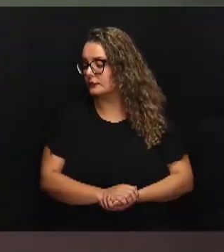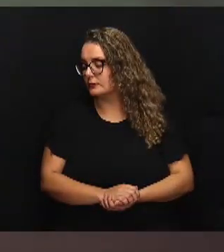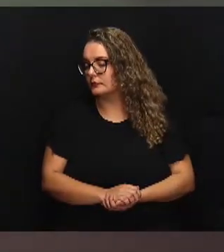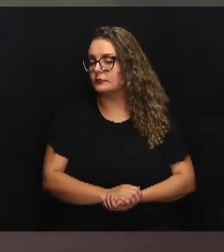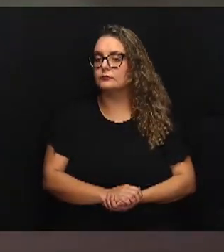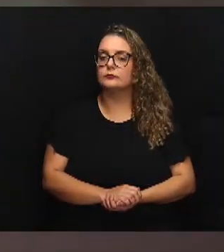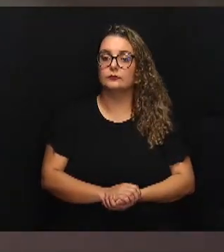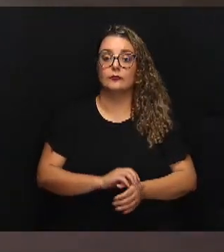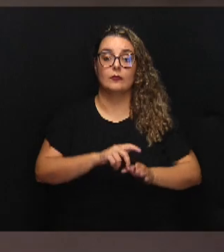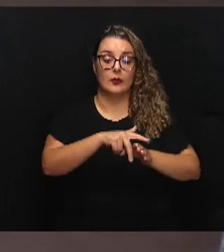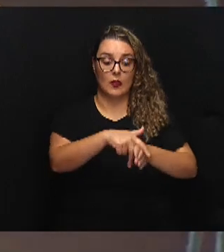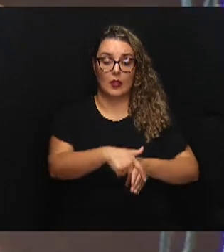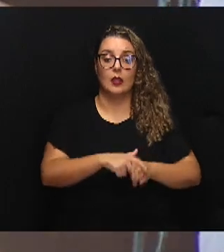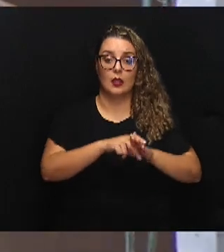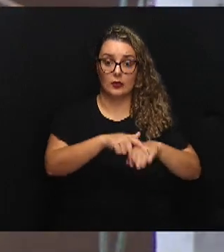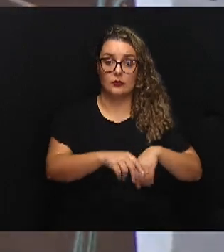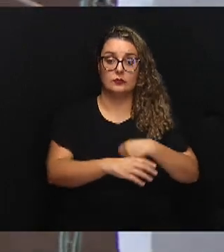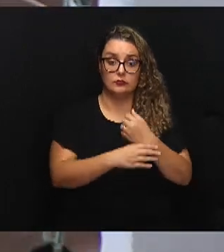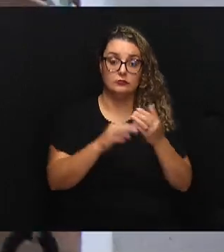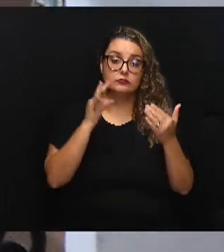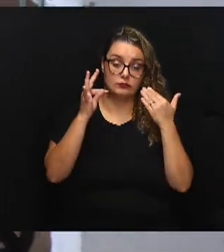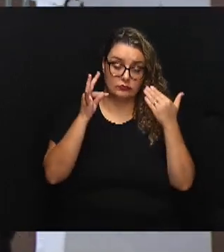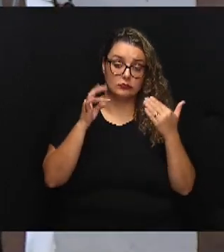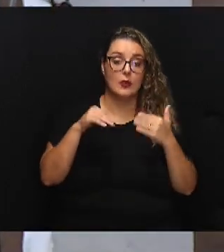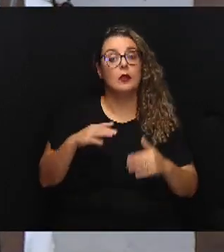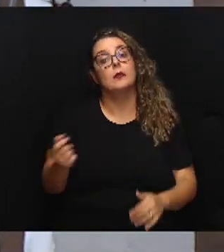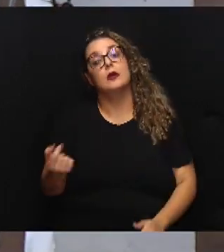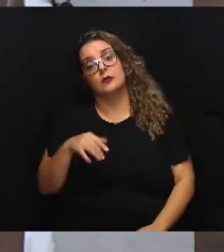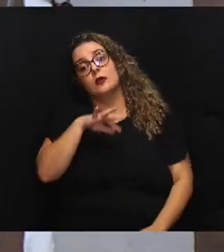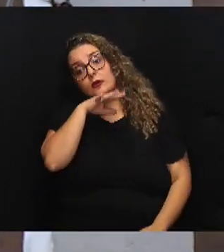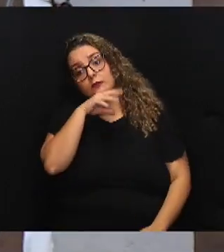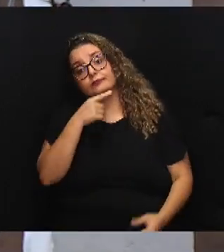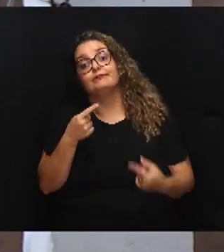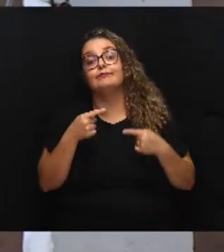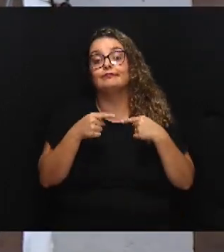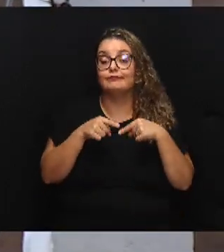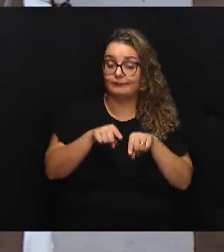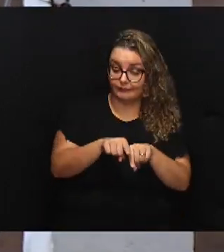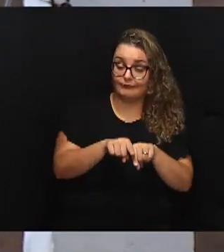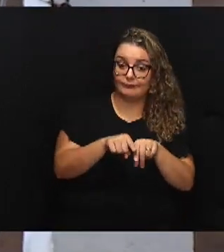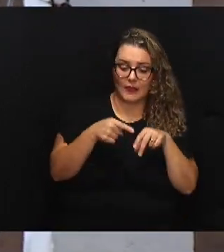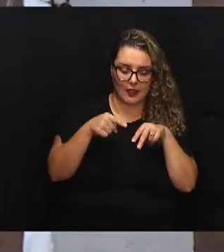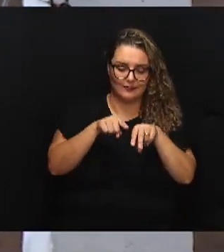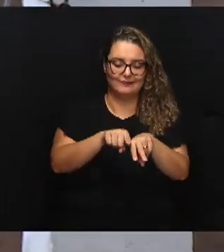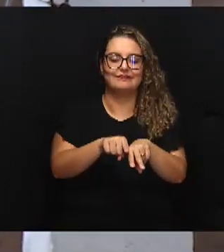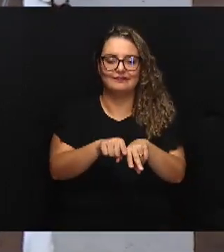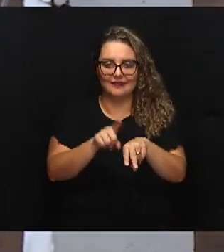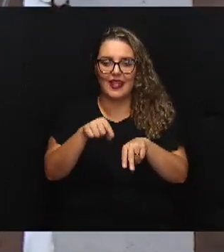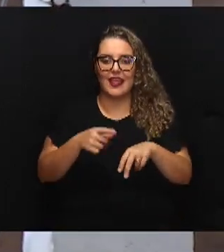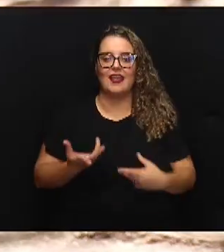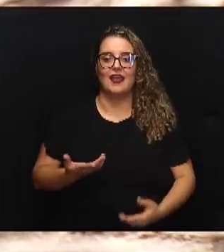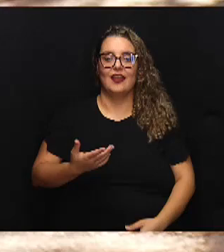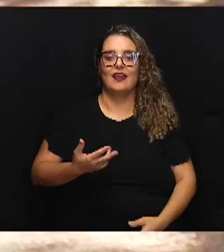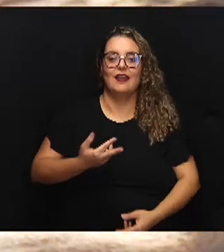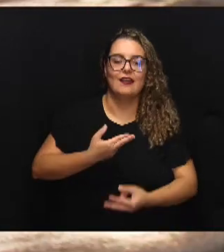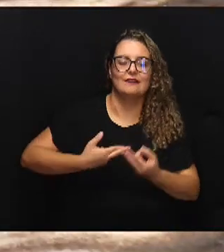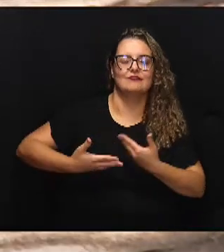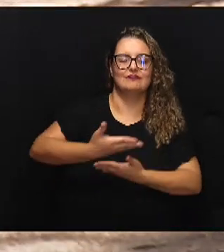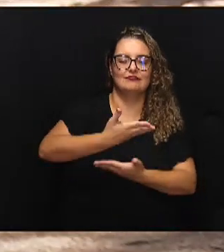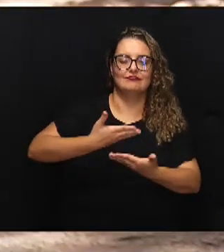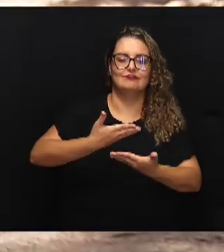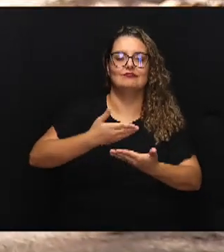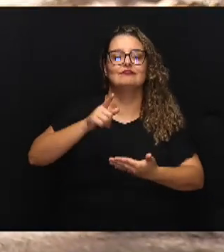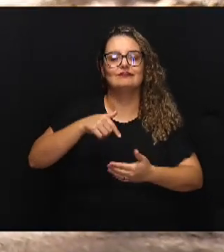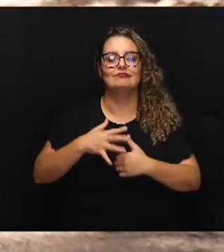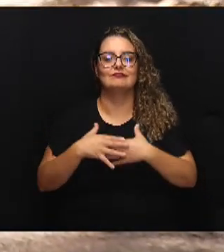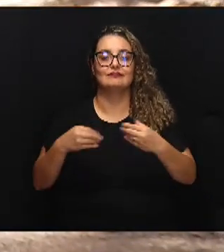Na ecoterapia, o cavalo é mais que um animal. É parceiro, é ponte, é cura. E cada passo que